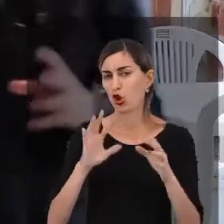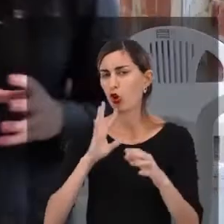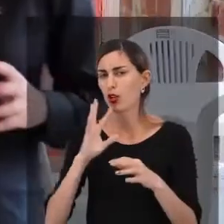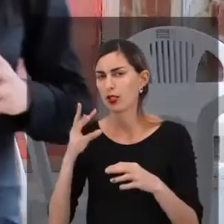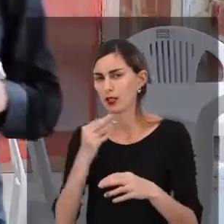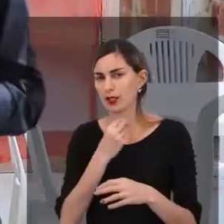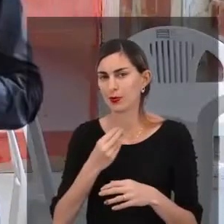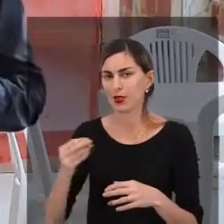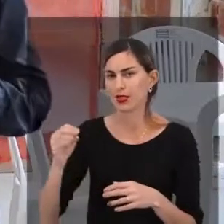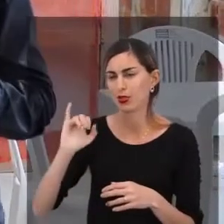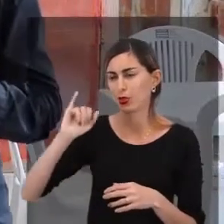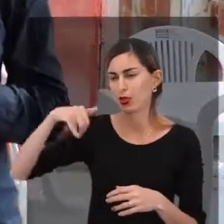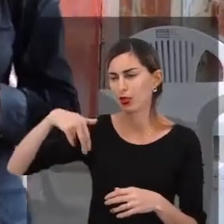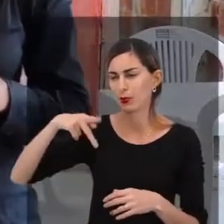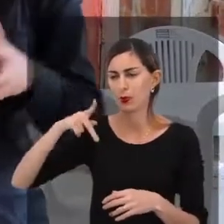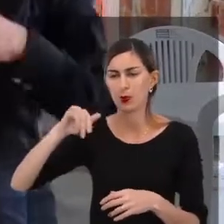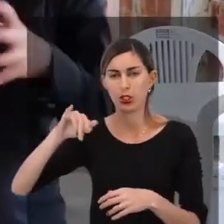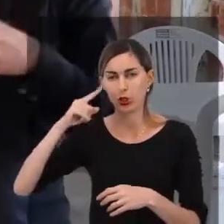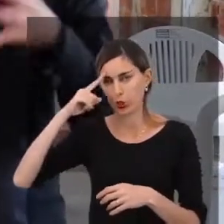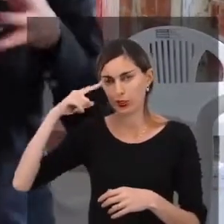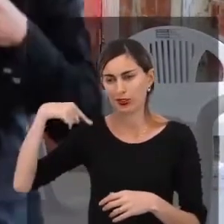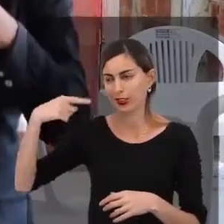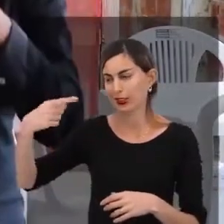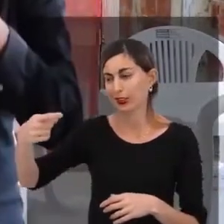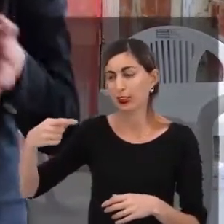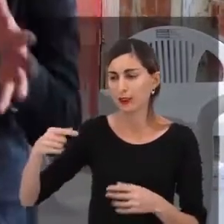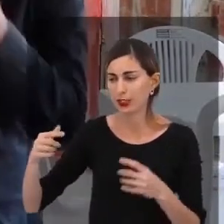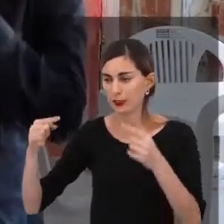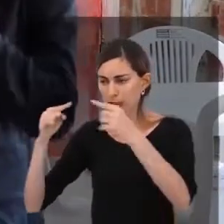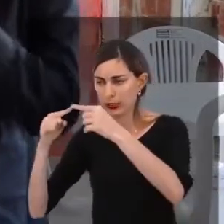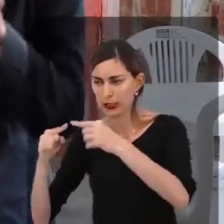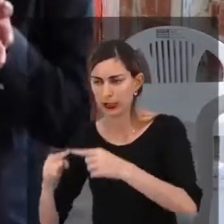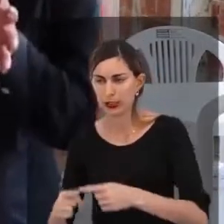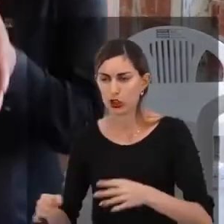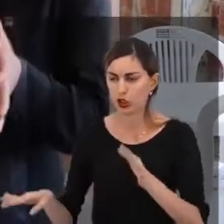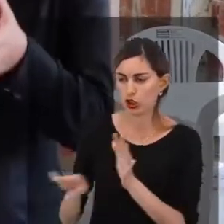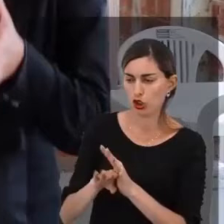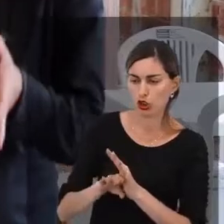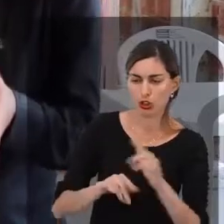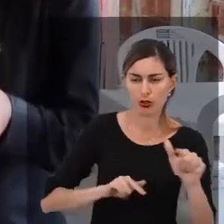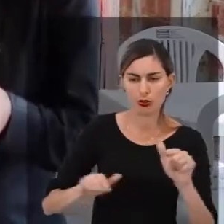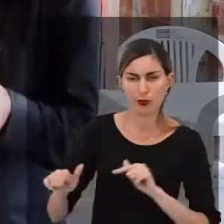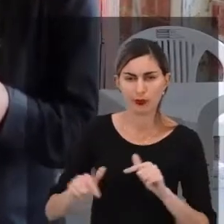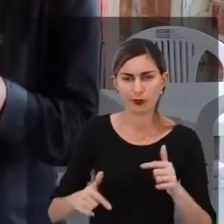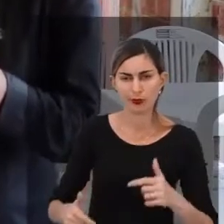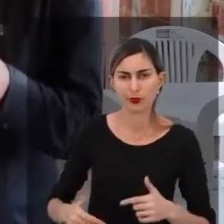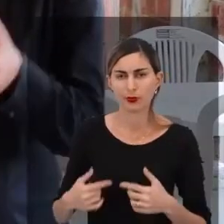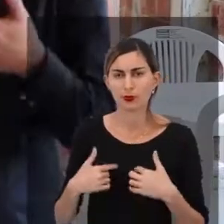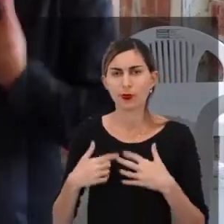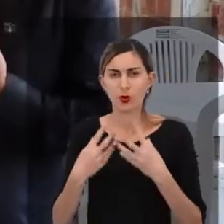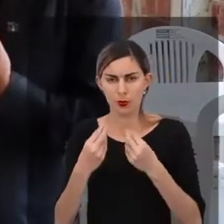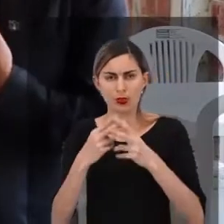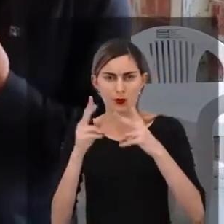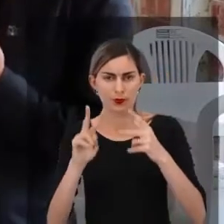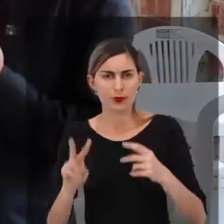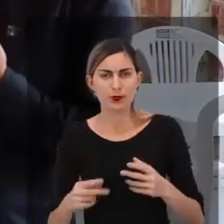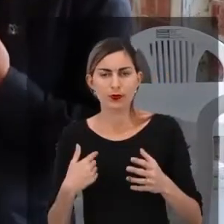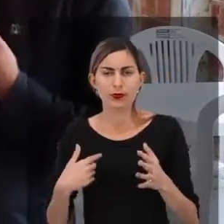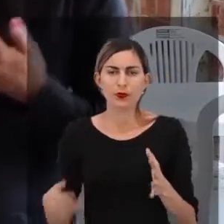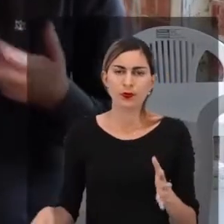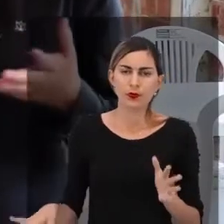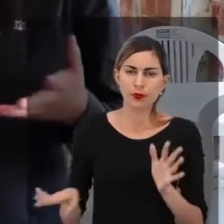científico e o conhecimento empírico. Né? Empírico é aquele do dia a dia, então você vai ter que alinhar. Cheguei na obra, muitas